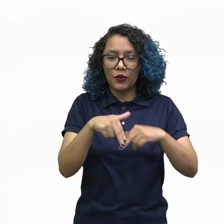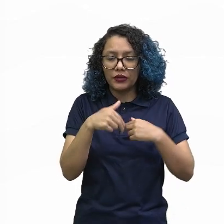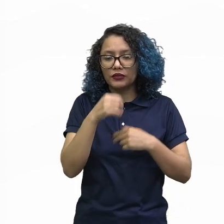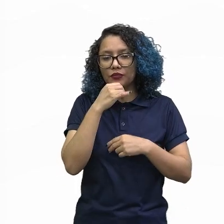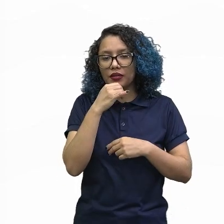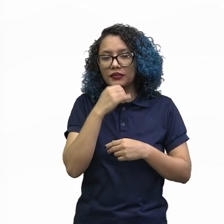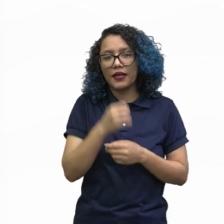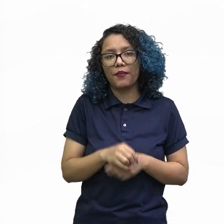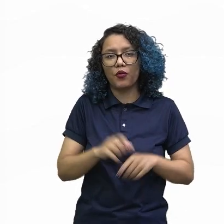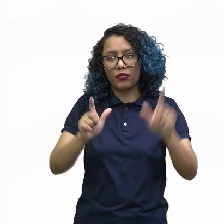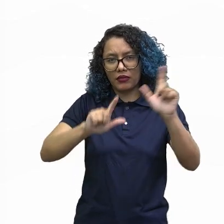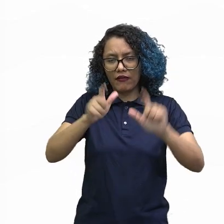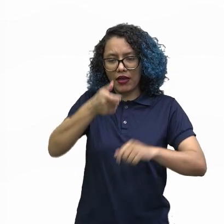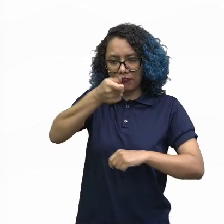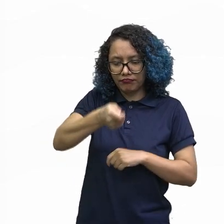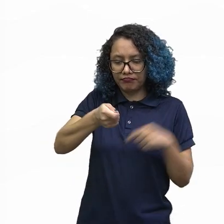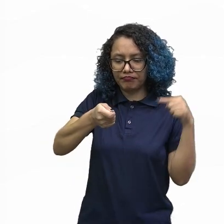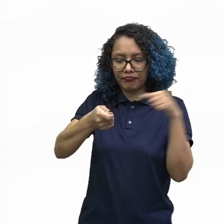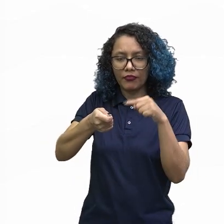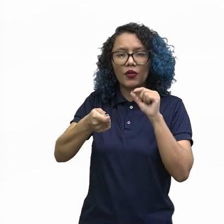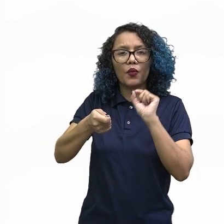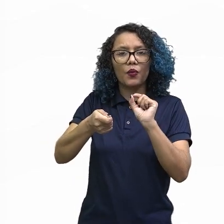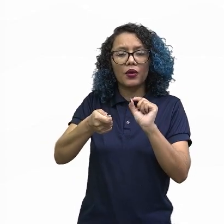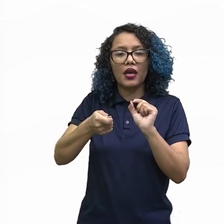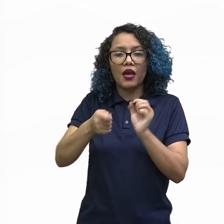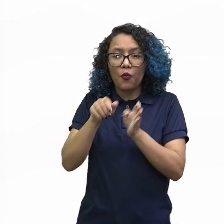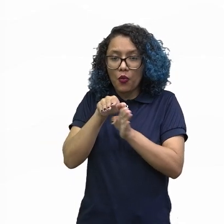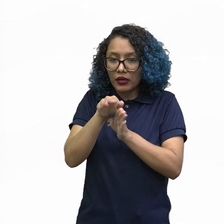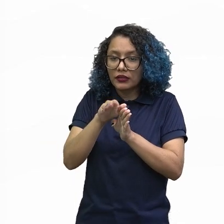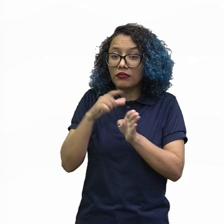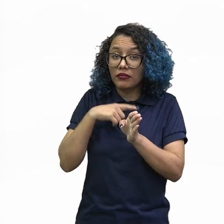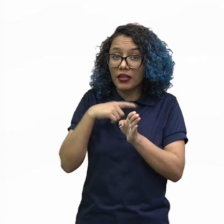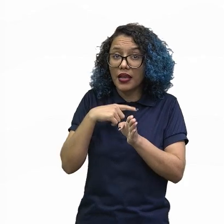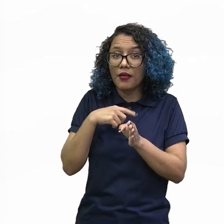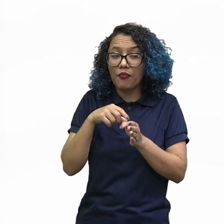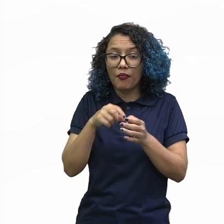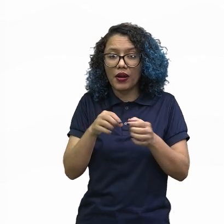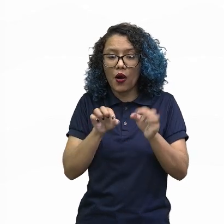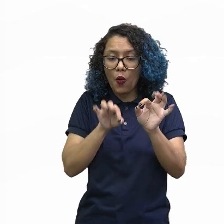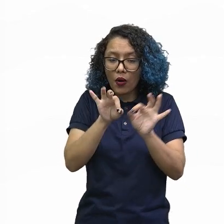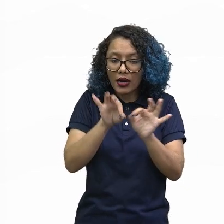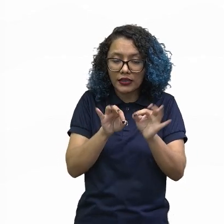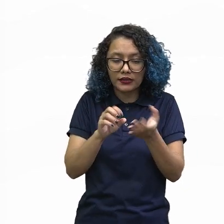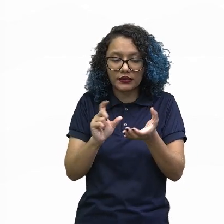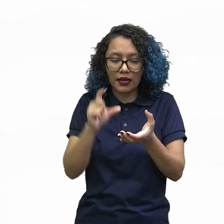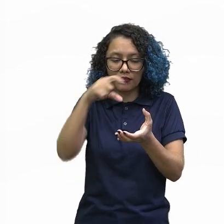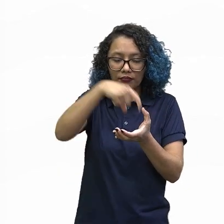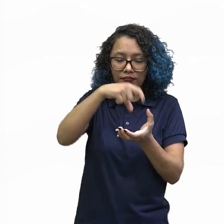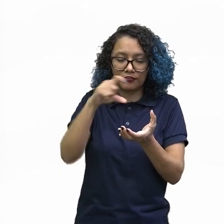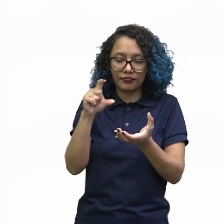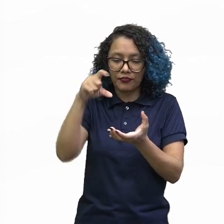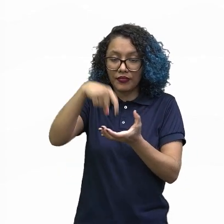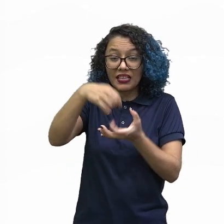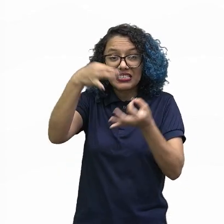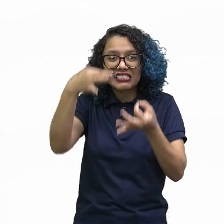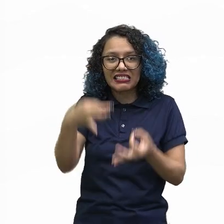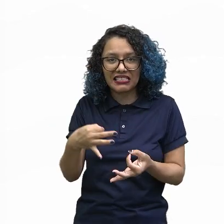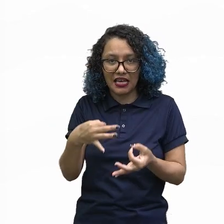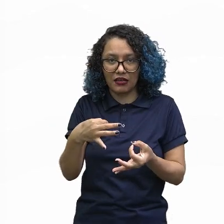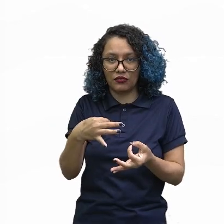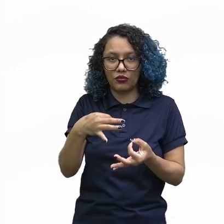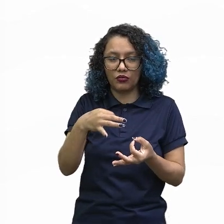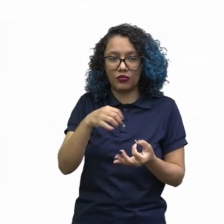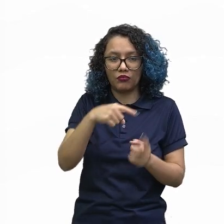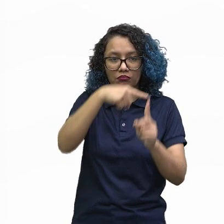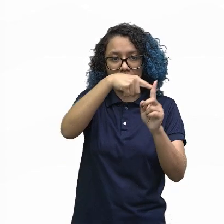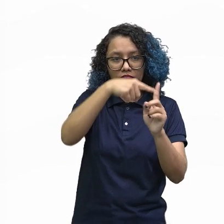de TV possuem uma orientação para a colocação das pilhas, para que elas sejam colocadas em série. Porque quando eu